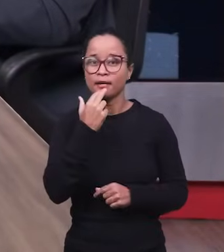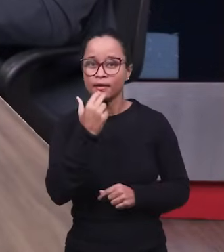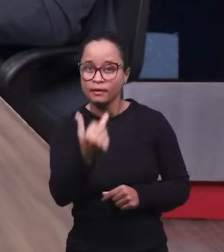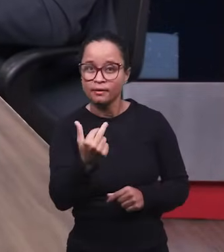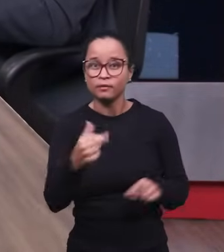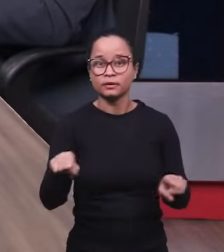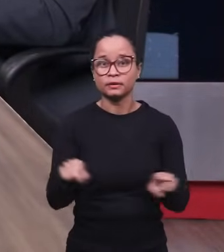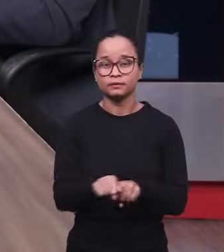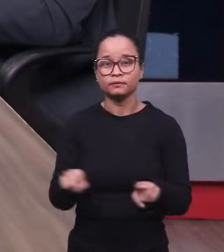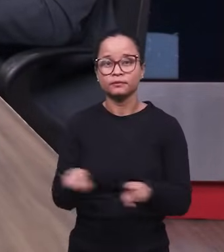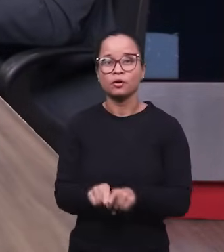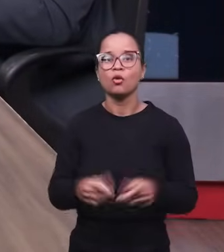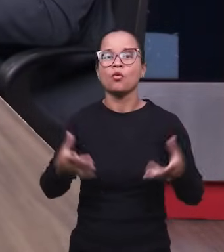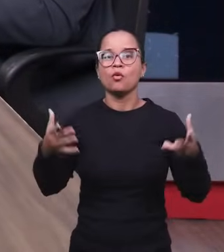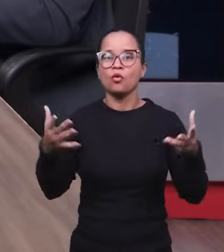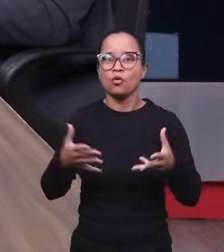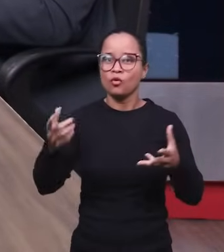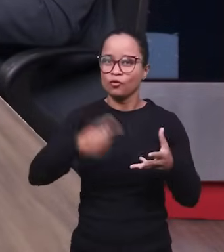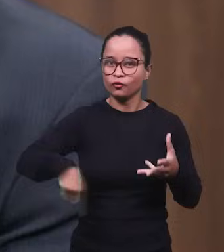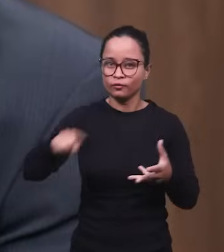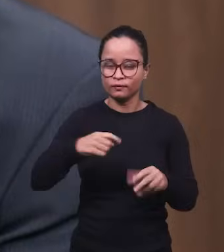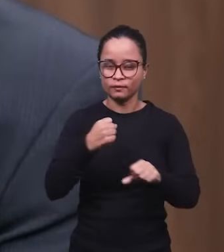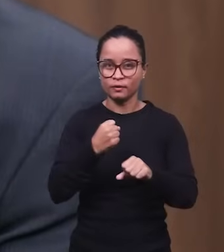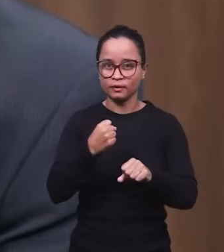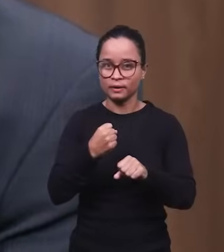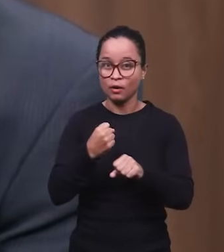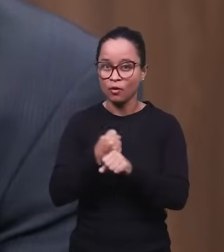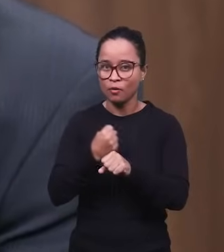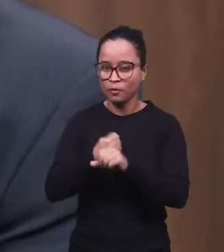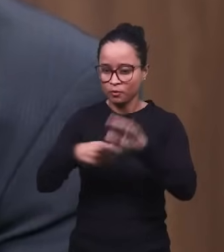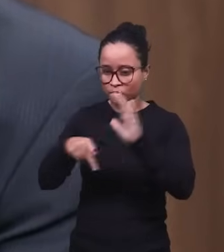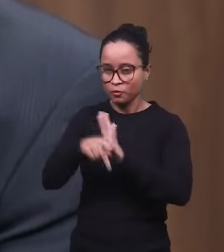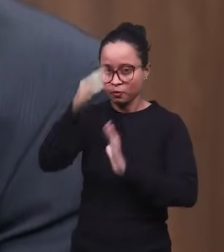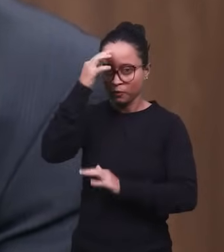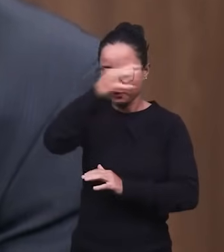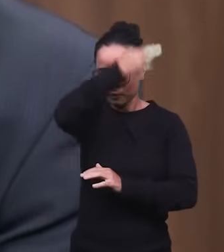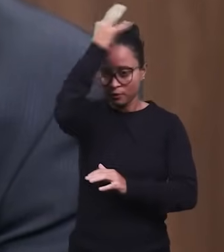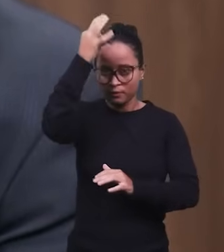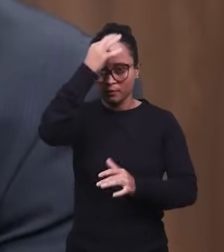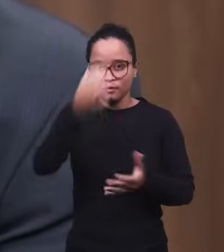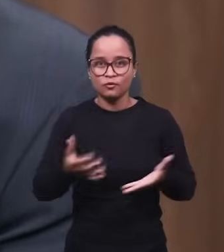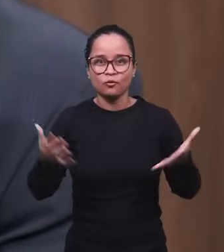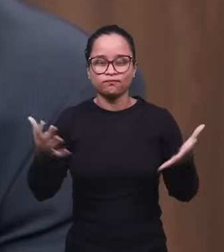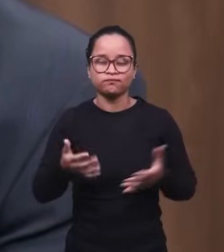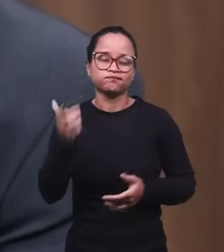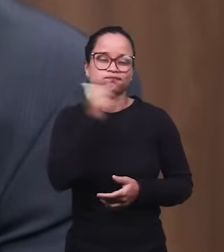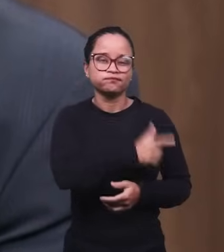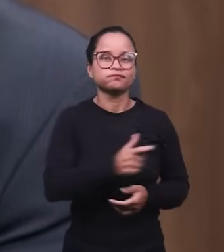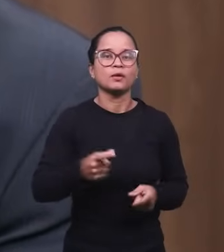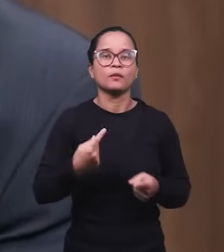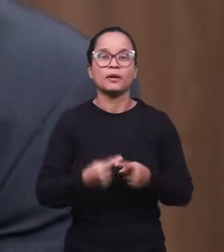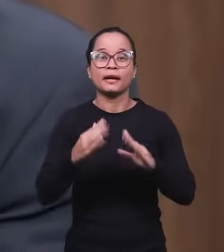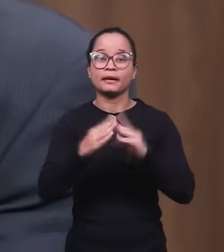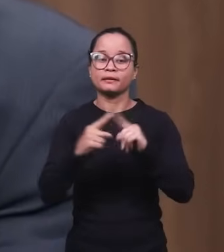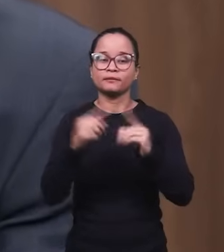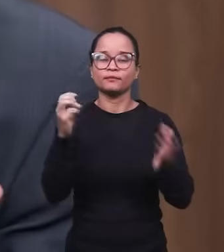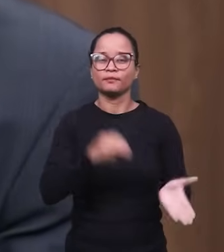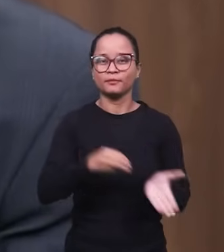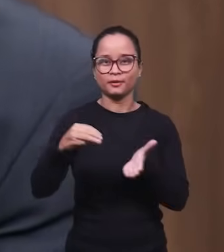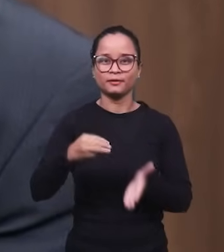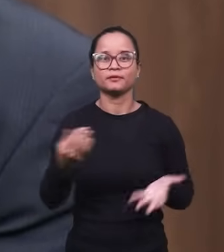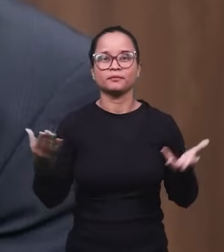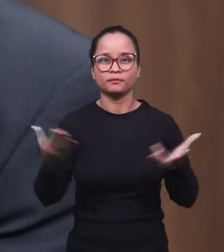aos idiomas, mas chegamos hoje na obra nesse estágio, né, a obra do Espírito Santo nesse estágio, né, o que a Igreja